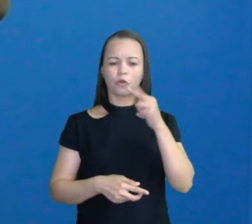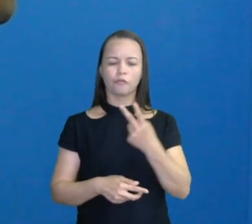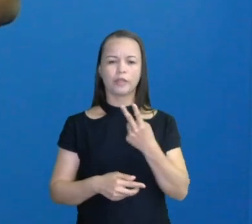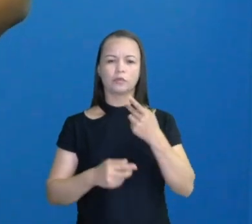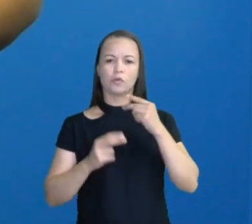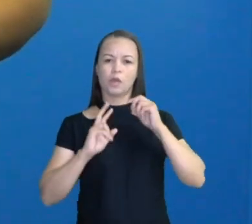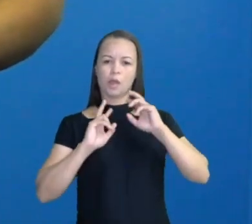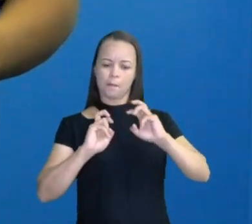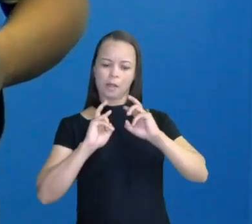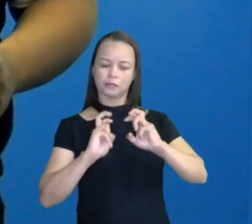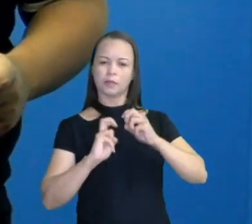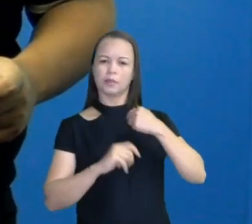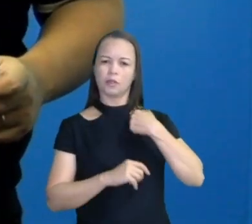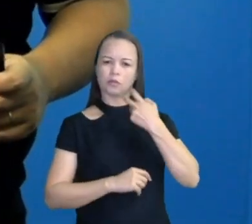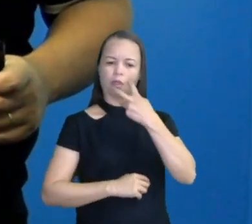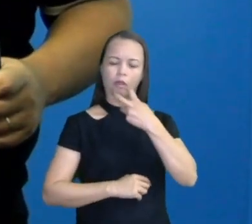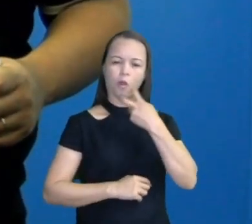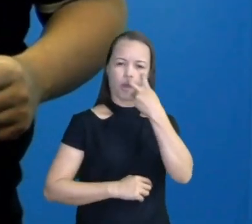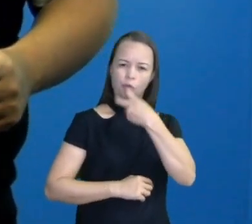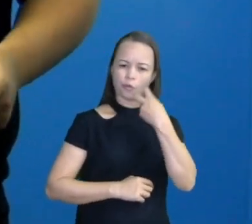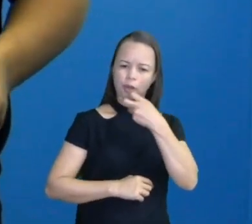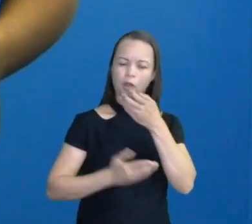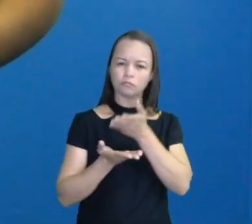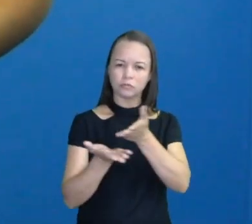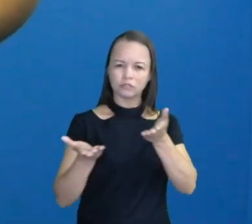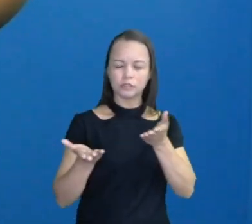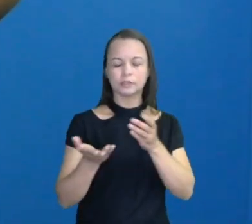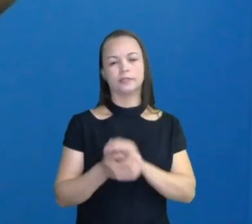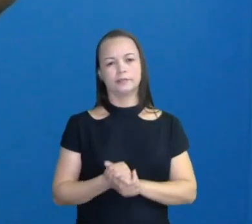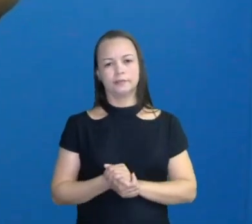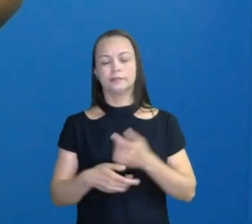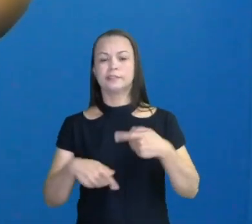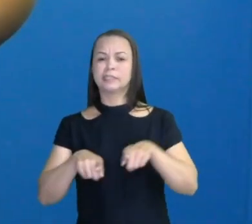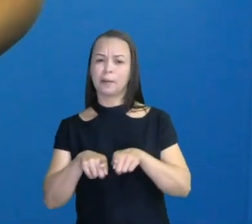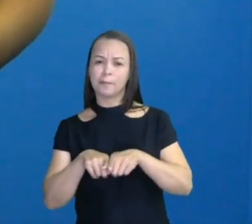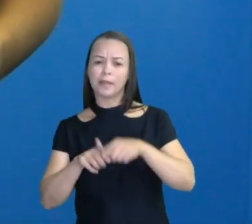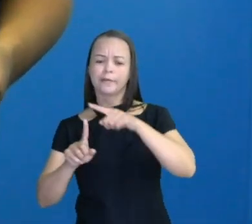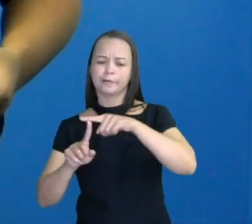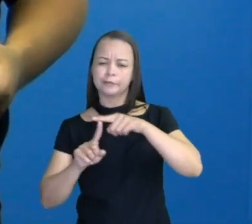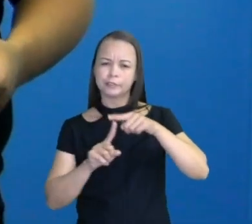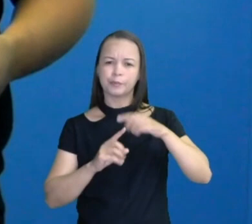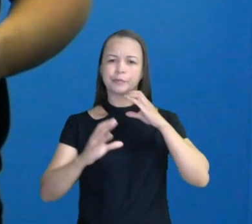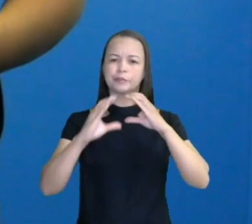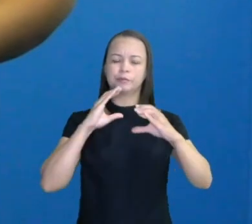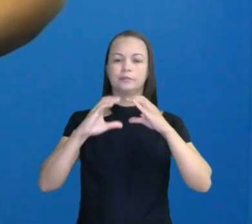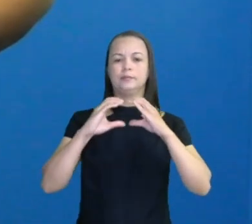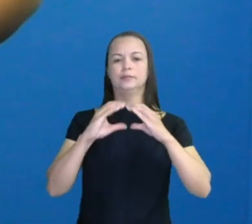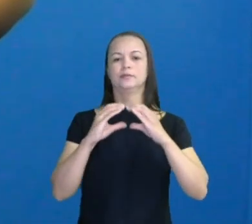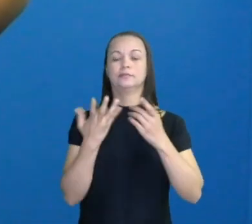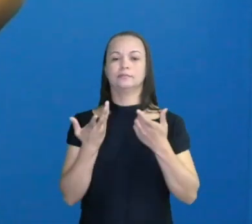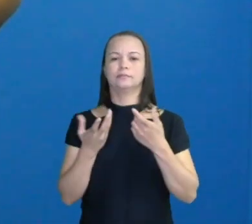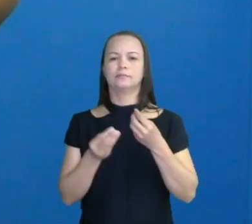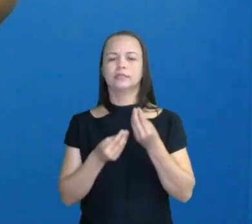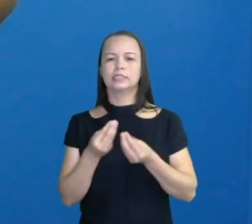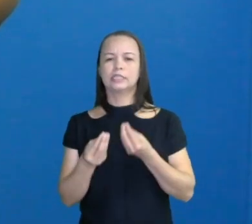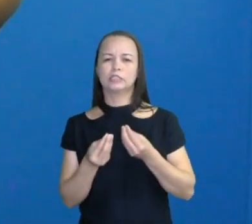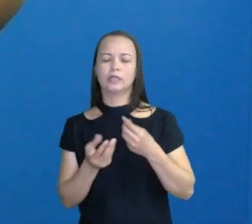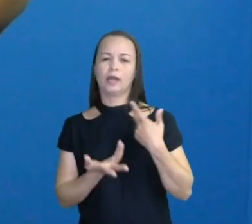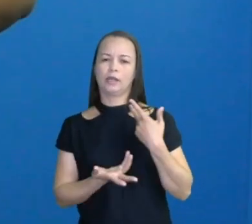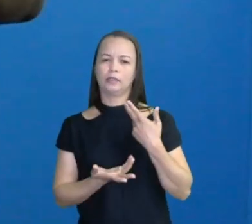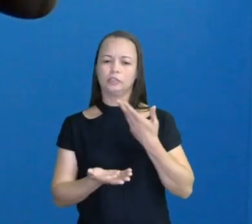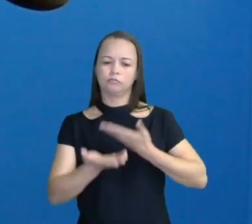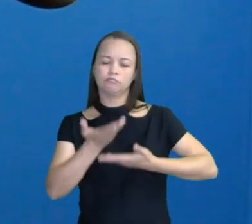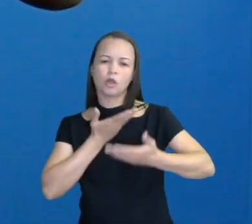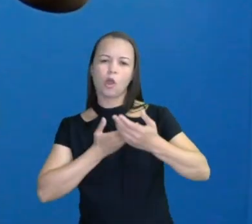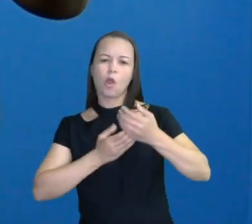você. Isso também não deixa de ser um tipo de comunicação que está havendo entre você e